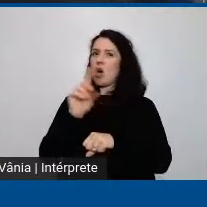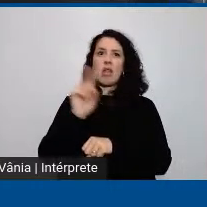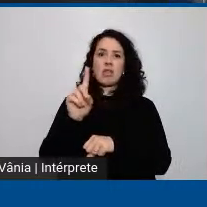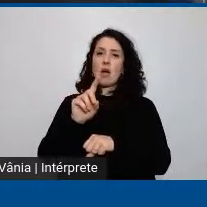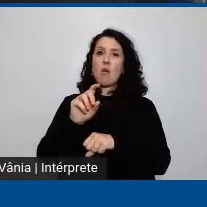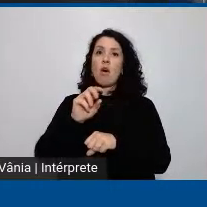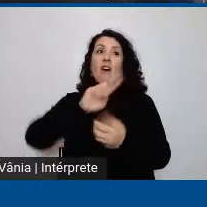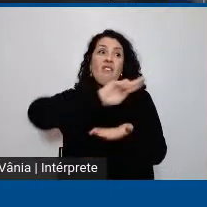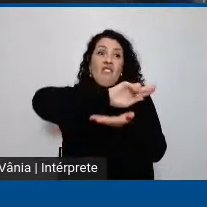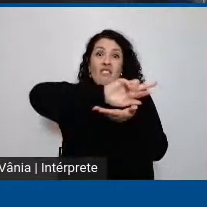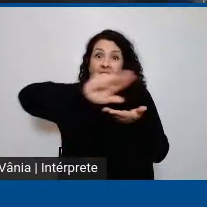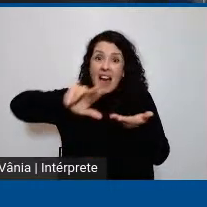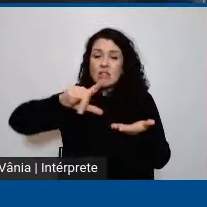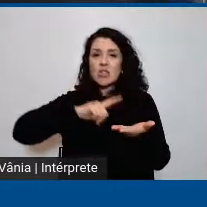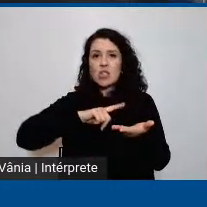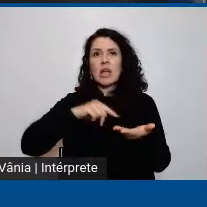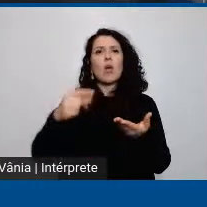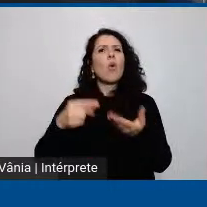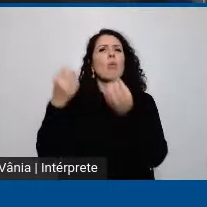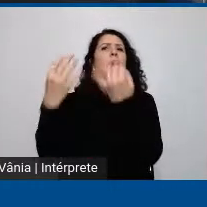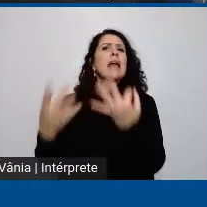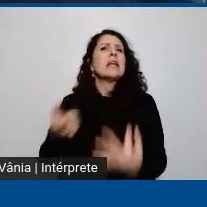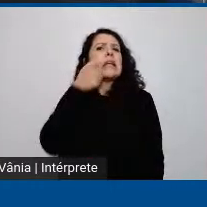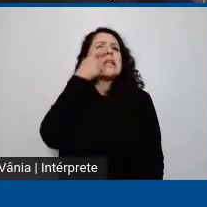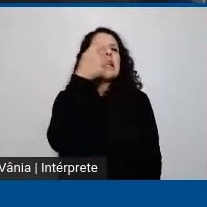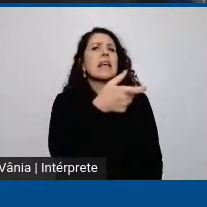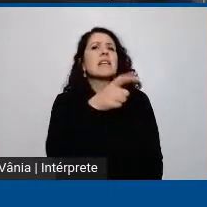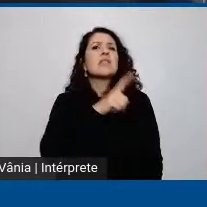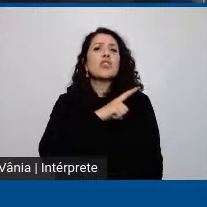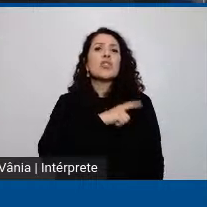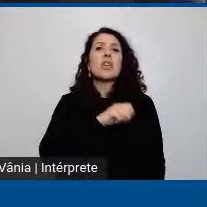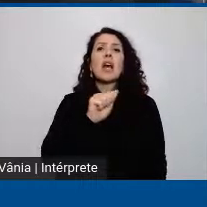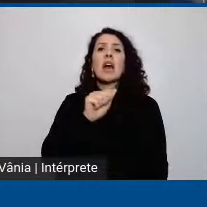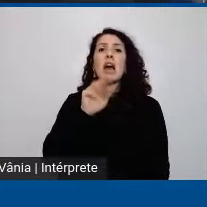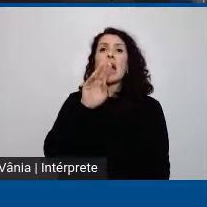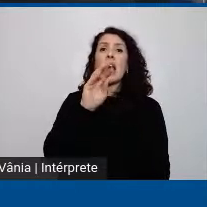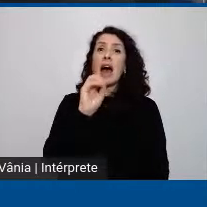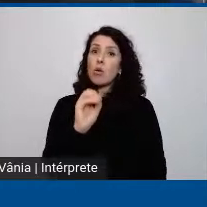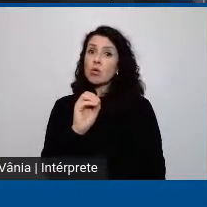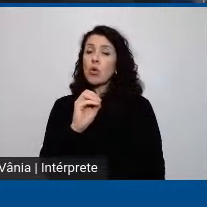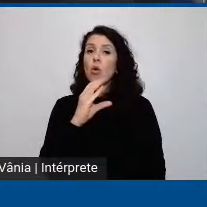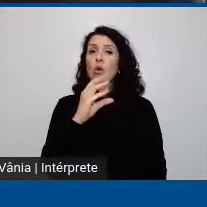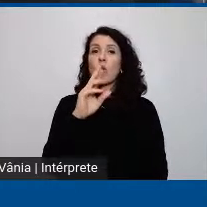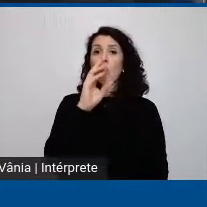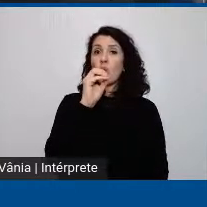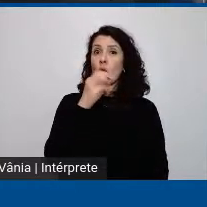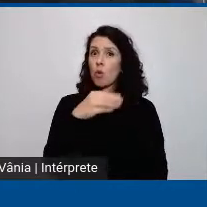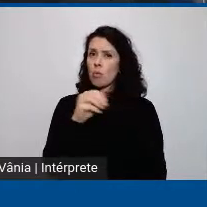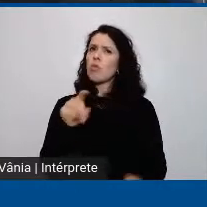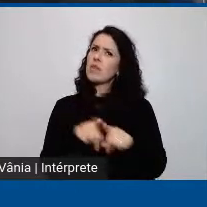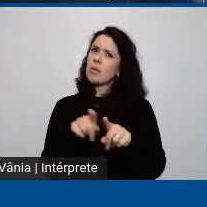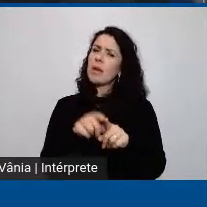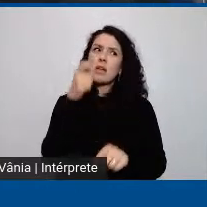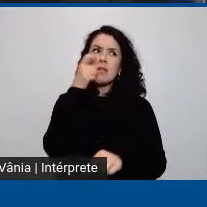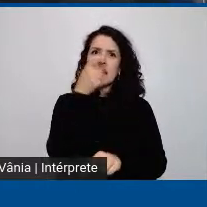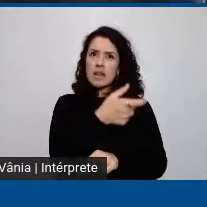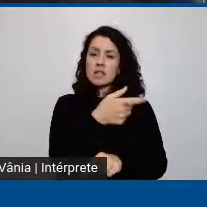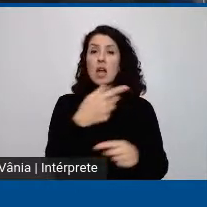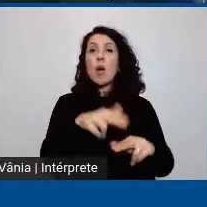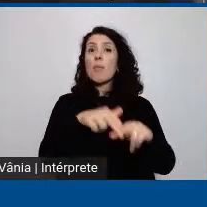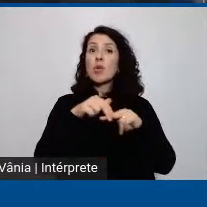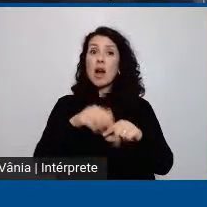Ferrez pelo autocromo como um resultado da entrada do cinema em suas atividades, mais do que em razão da evolução da